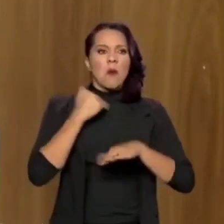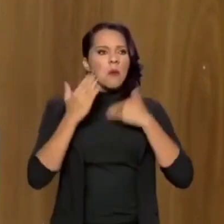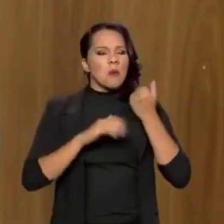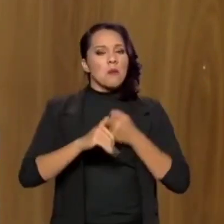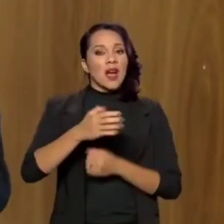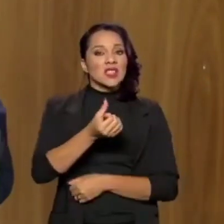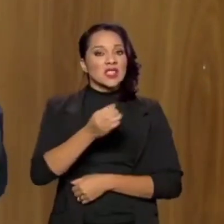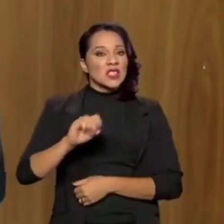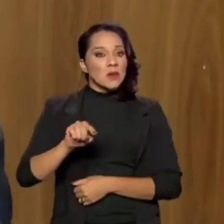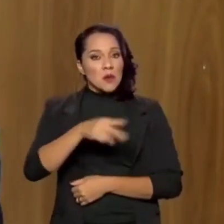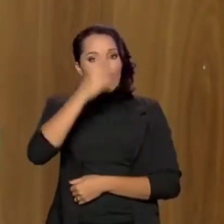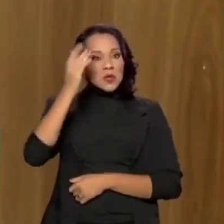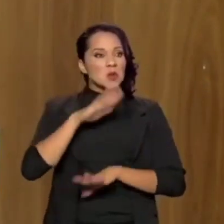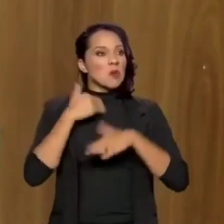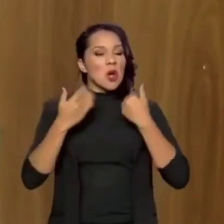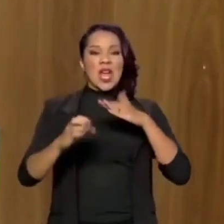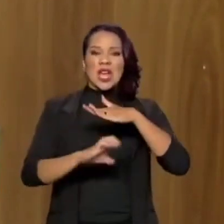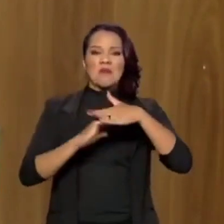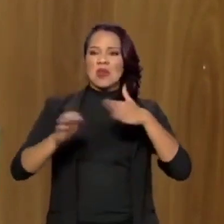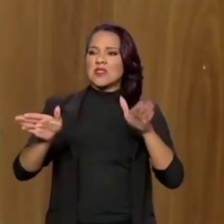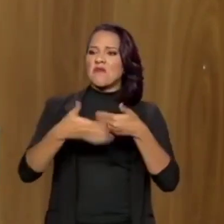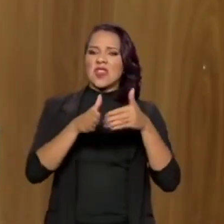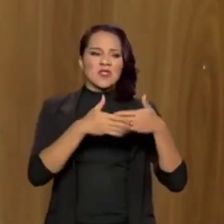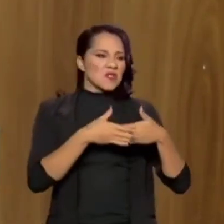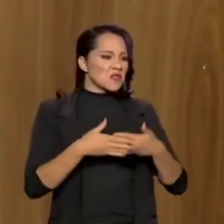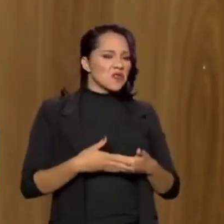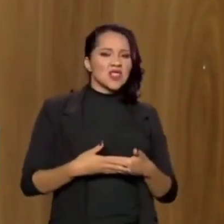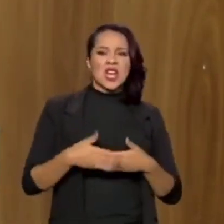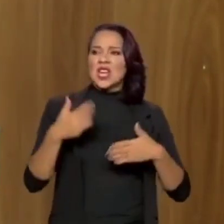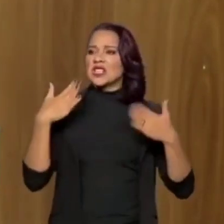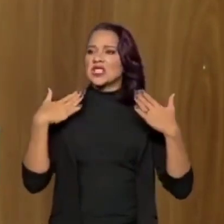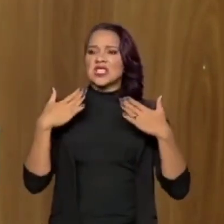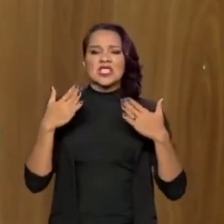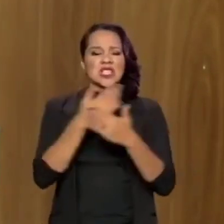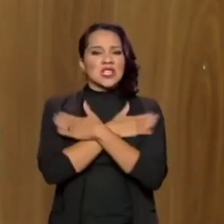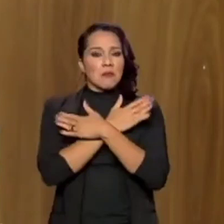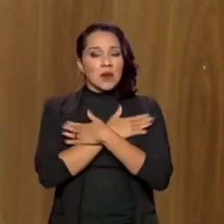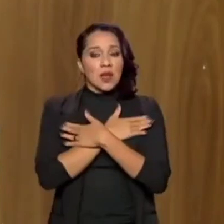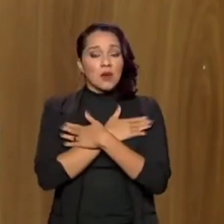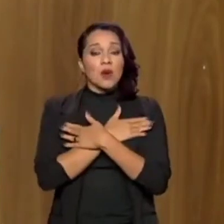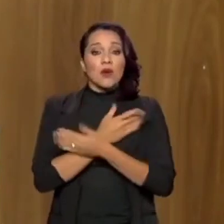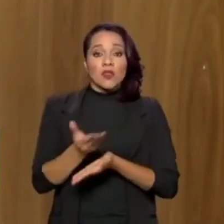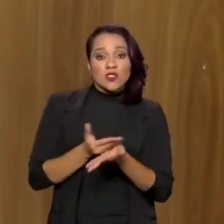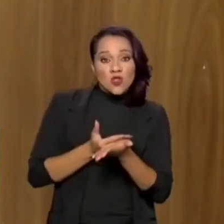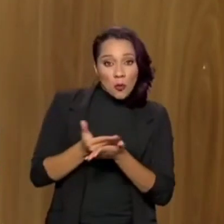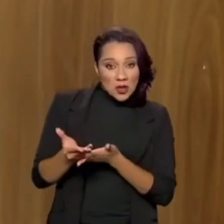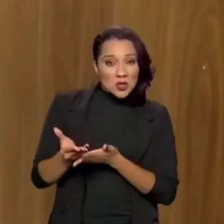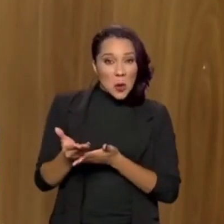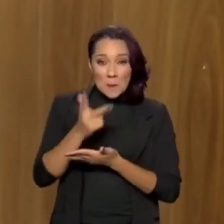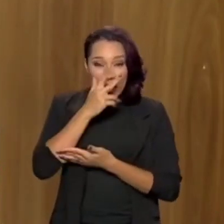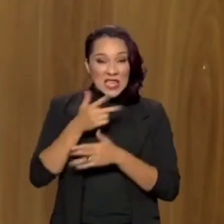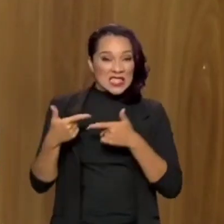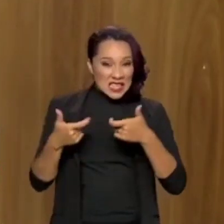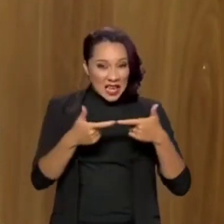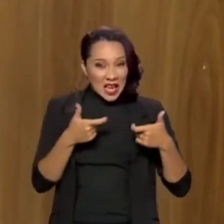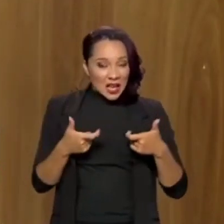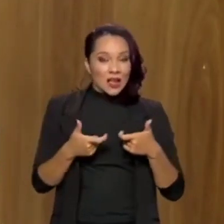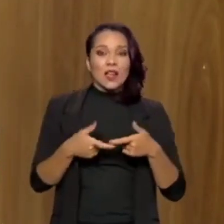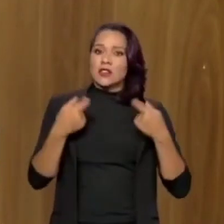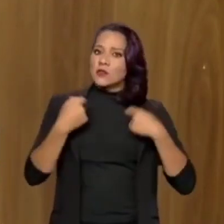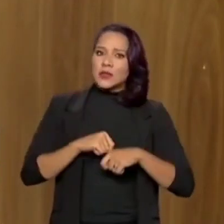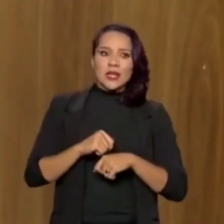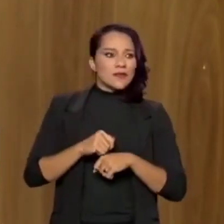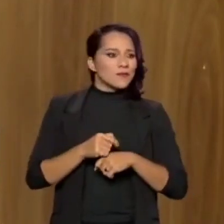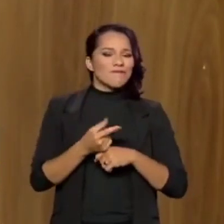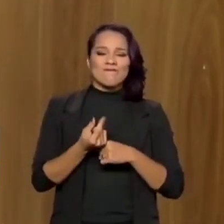mil pessoas, quebrou empresas, causou desemprego. Quando ela chegou, quando nós começamos essa guerra, nós tínhamos que